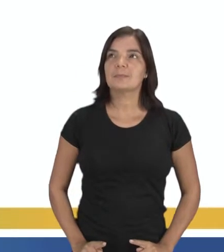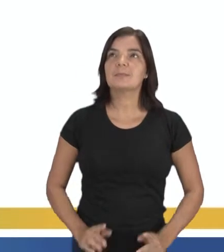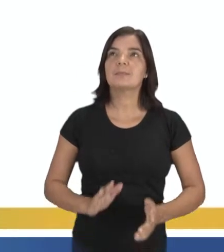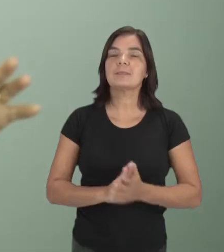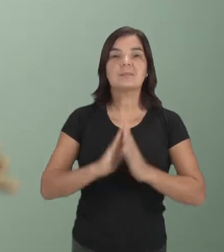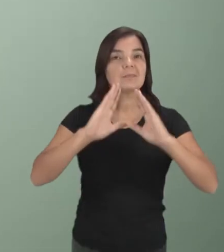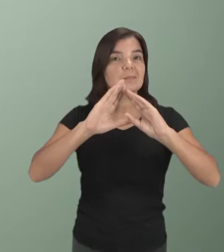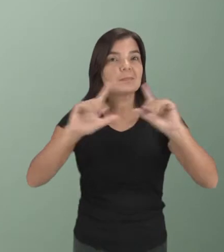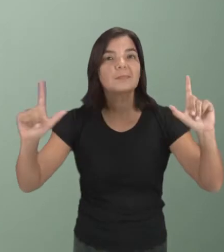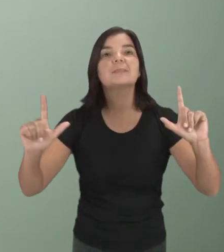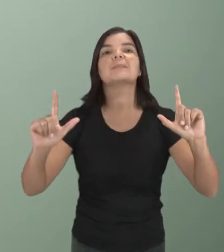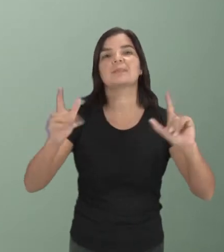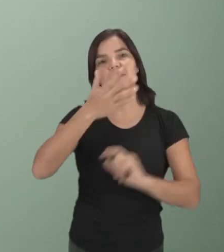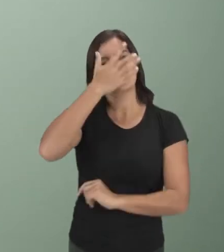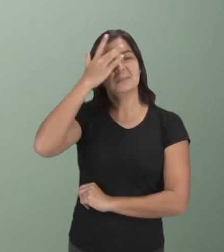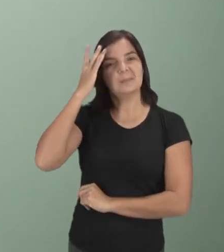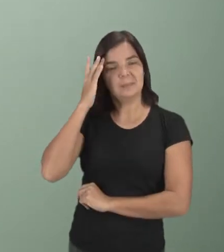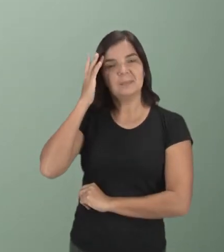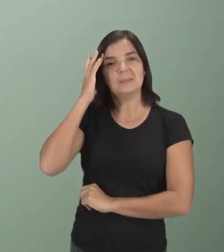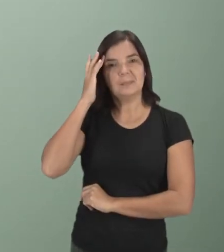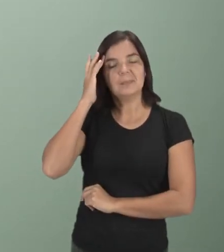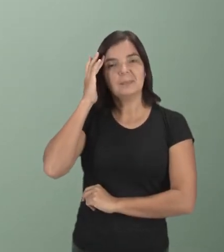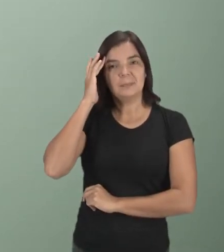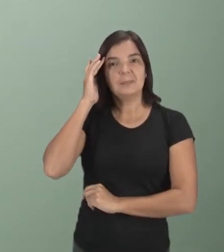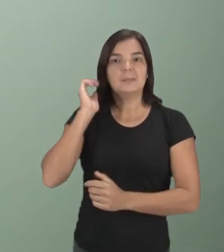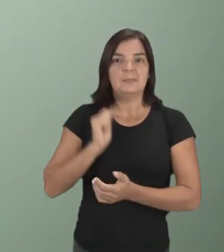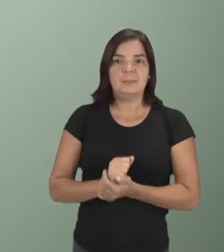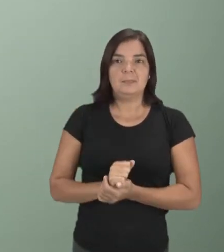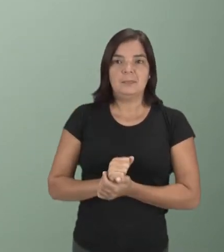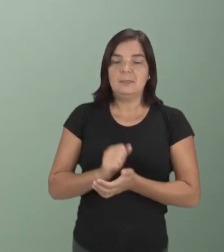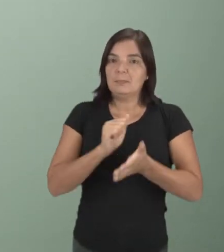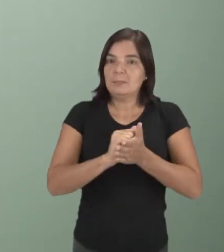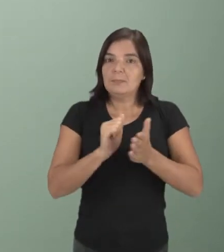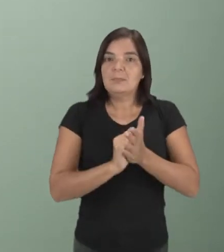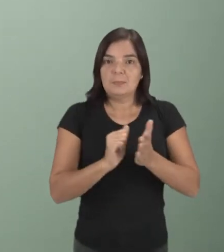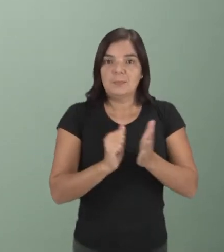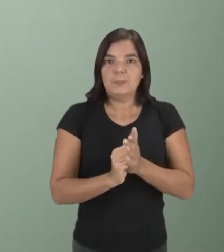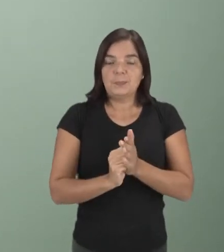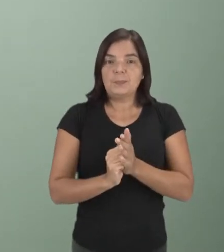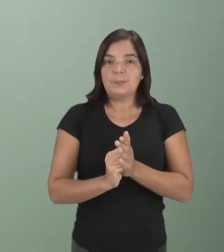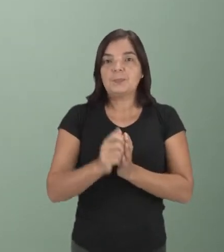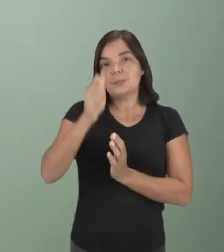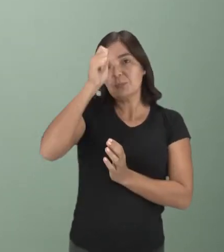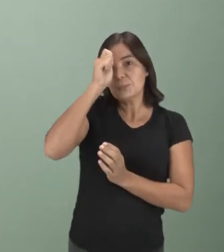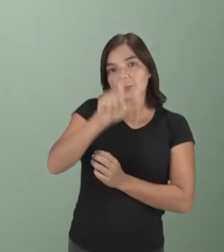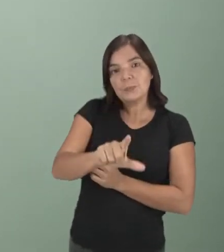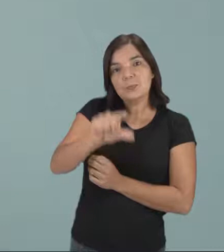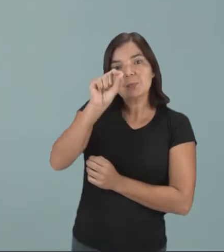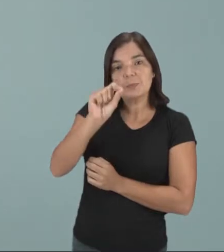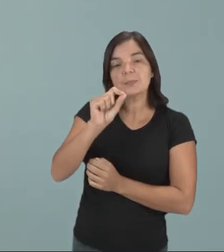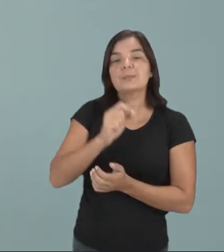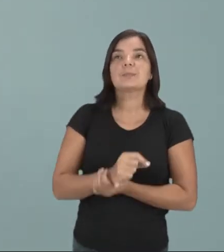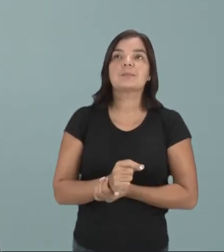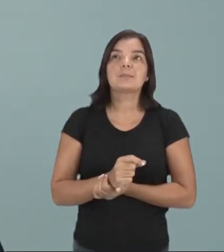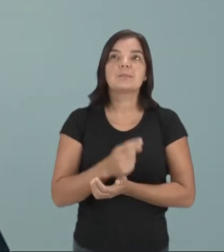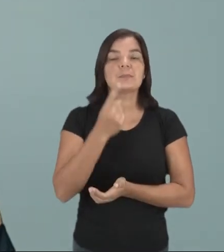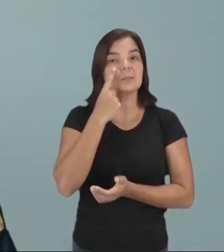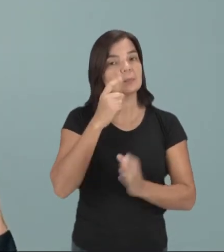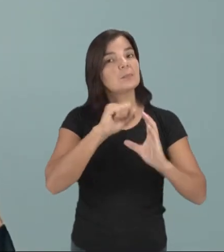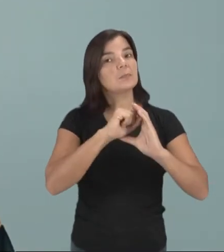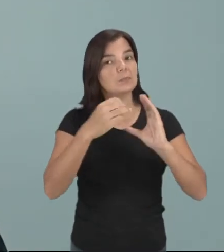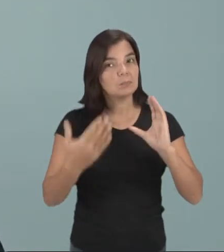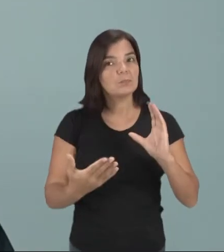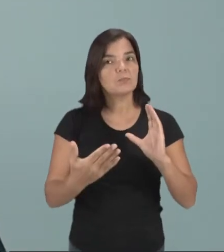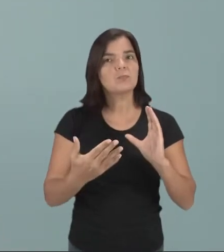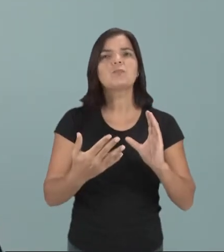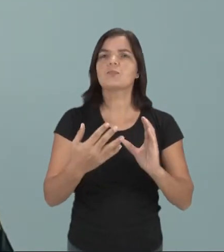assim claro da pessoa, né, do personagem que os autores escolhiam. Então vejam que são características